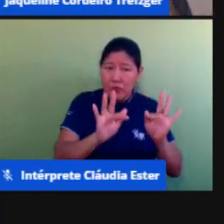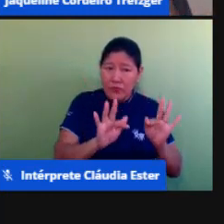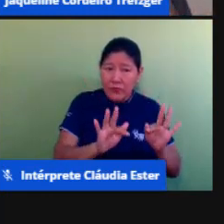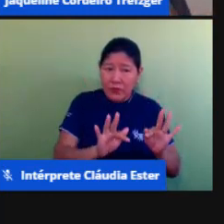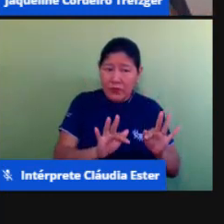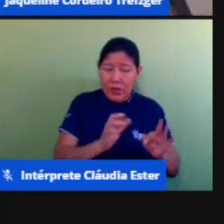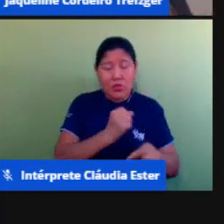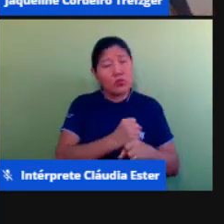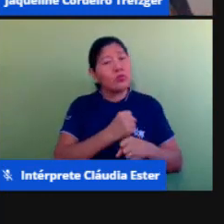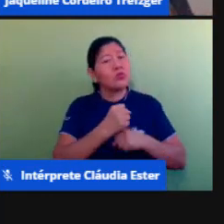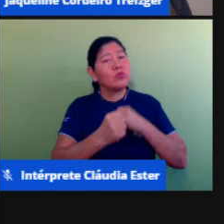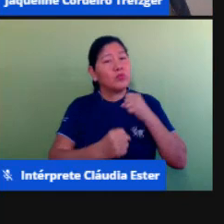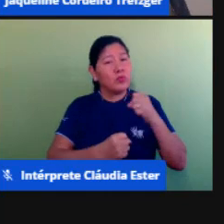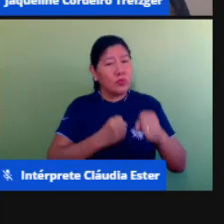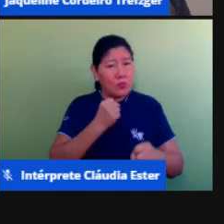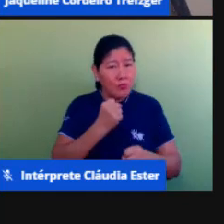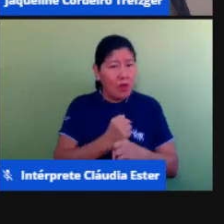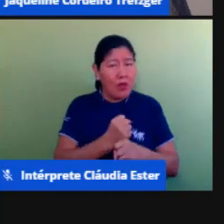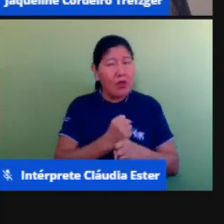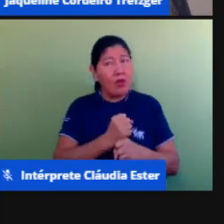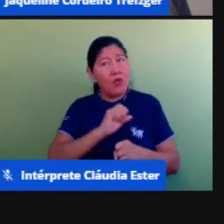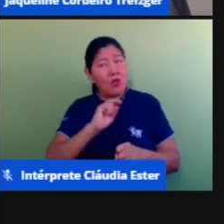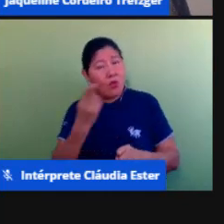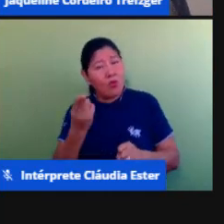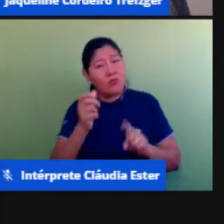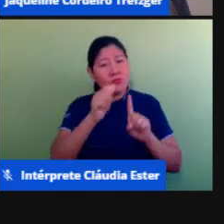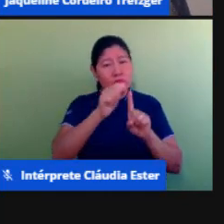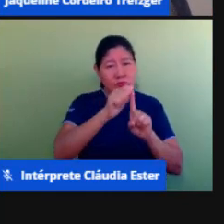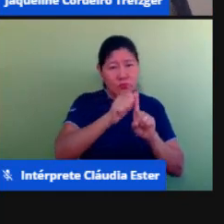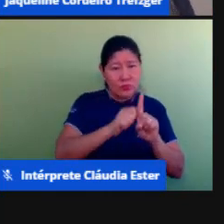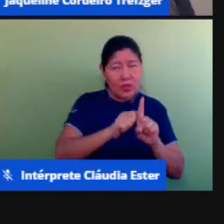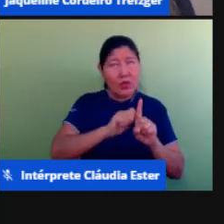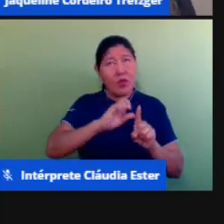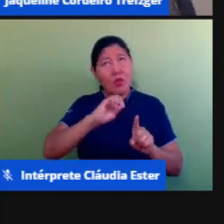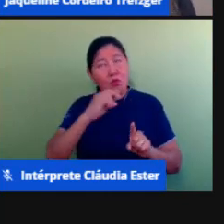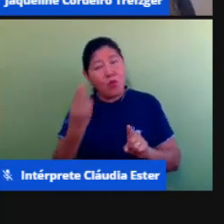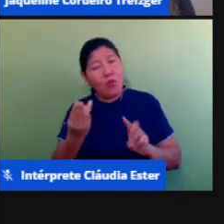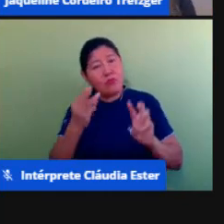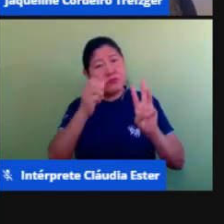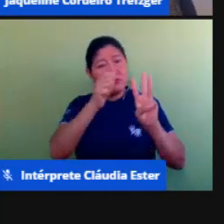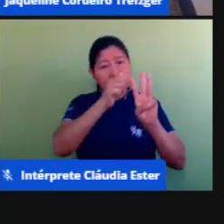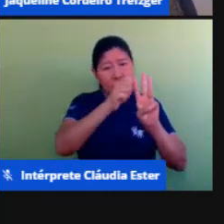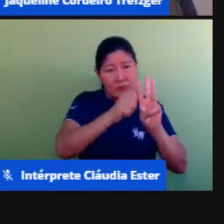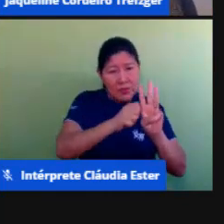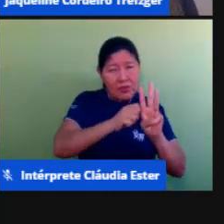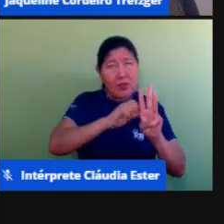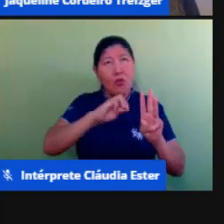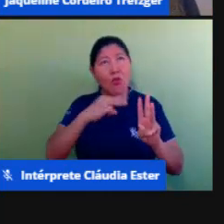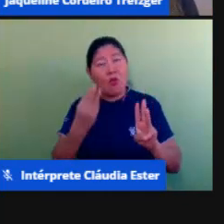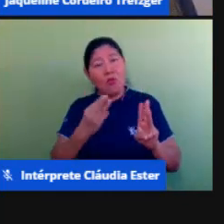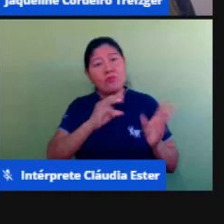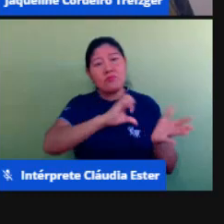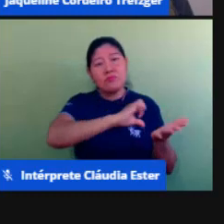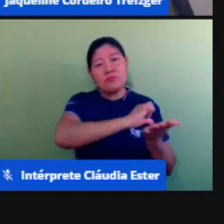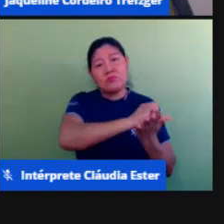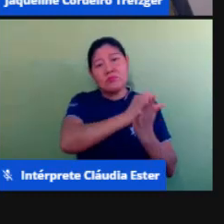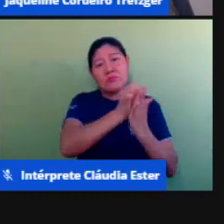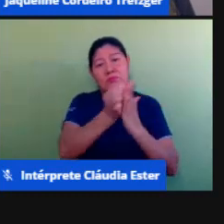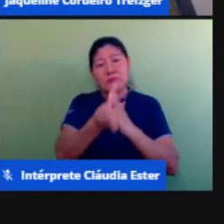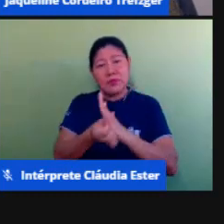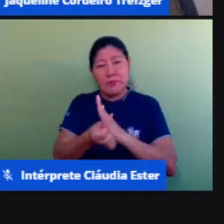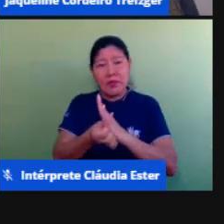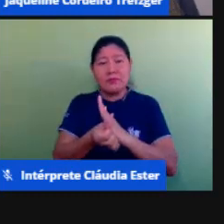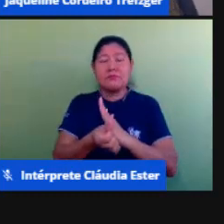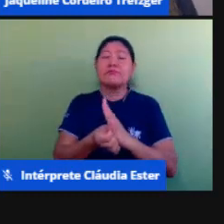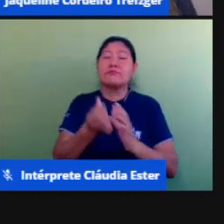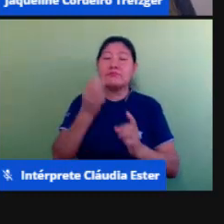um semestre, um trimestre, tendo uma função classificatória no final, a somativa, tá? Só